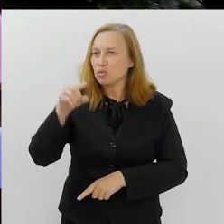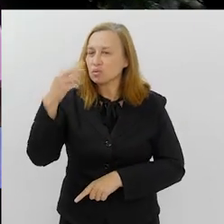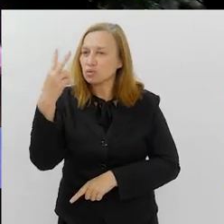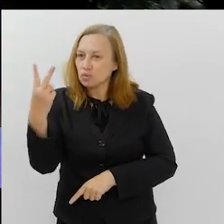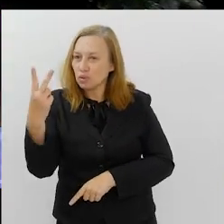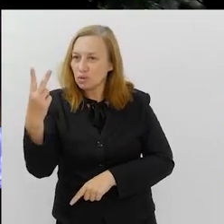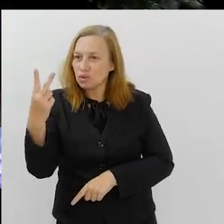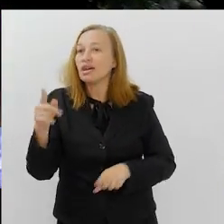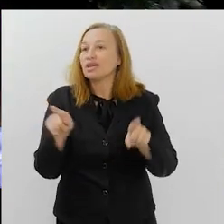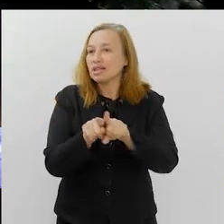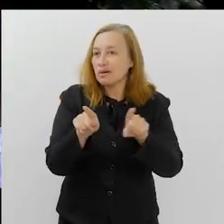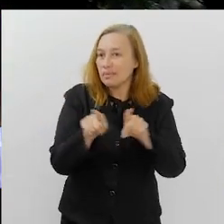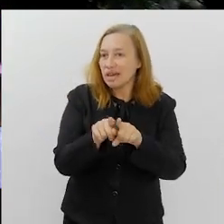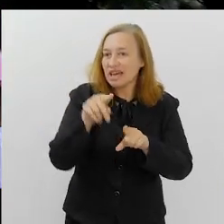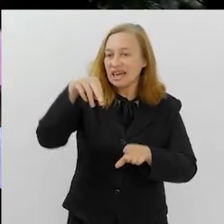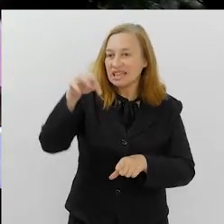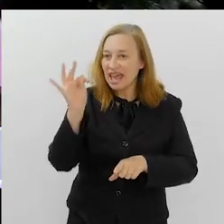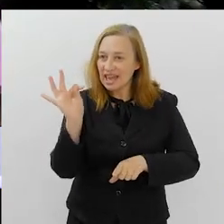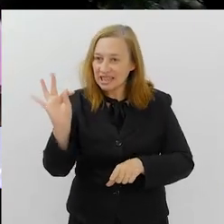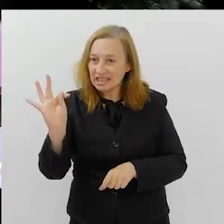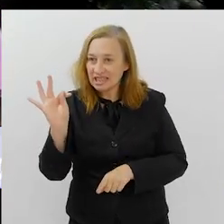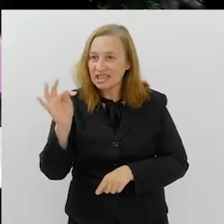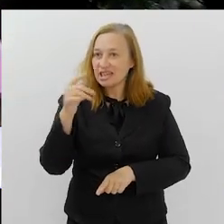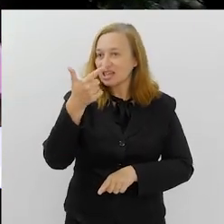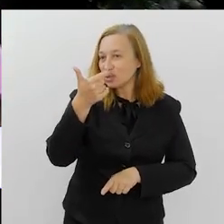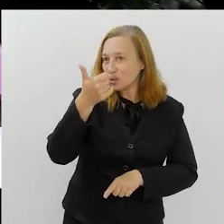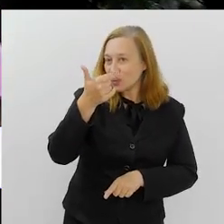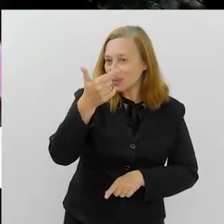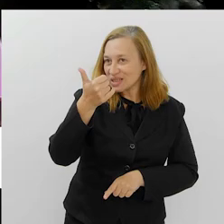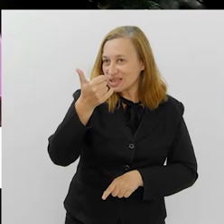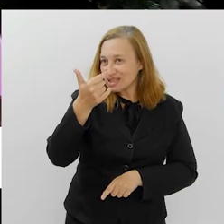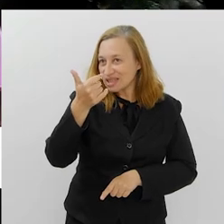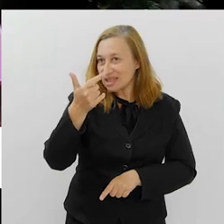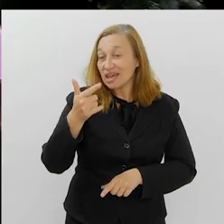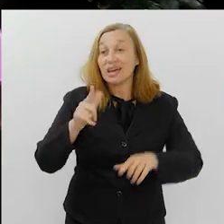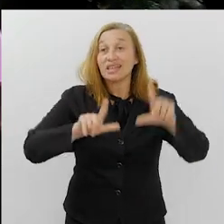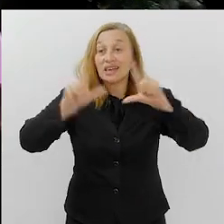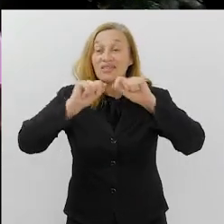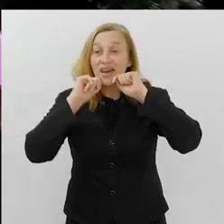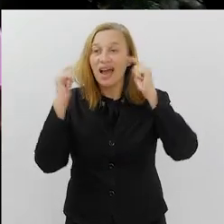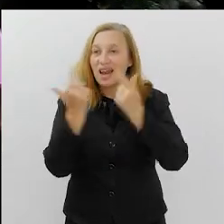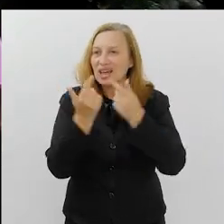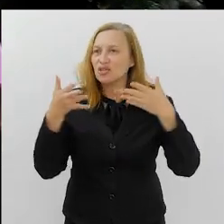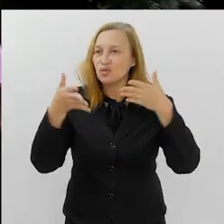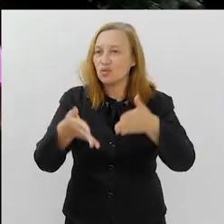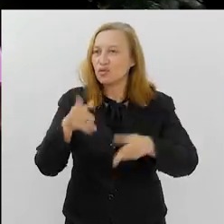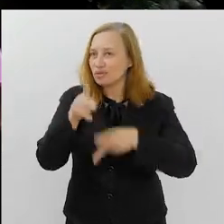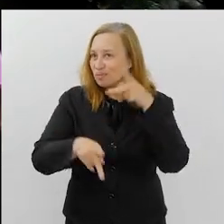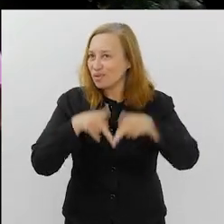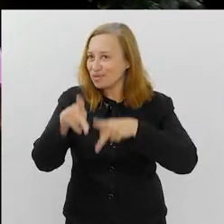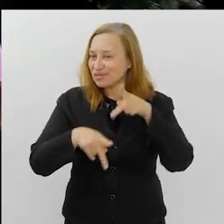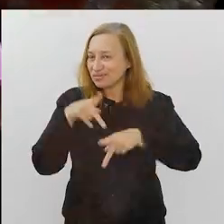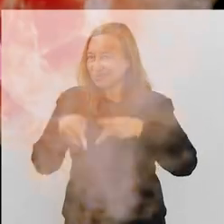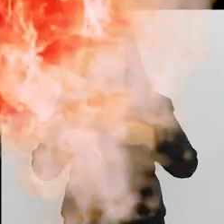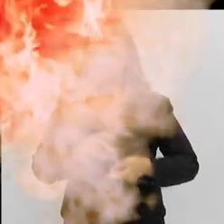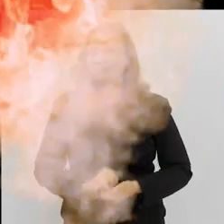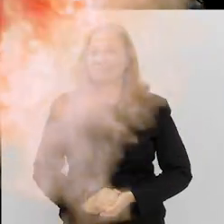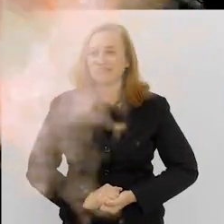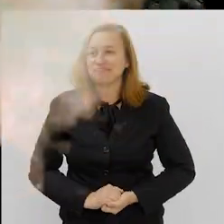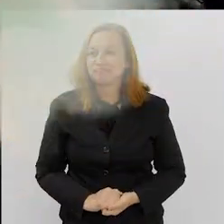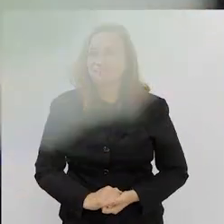ou também pela NET, o canal 12 da NET. TV Alerj, o canal do povo.